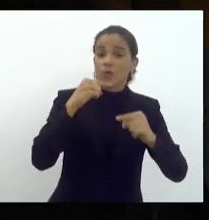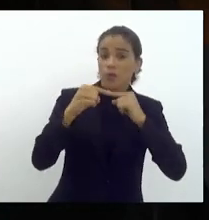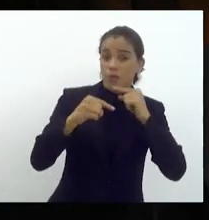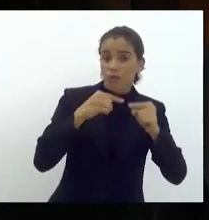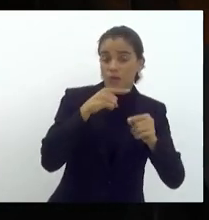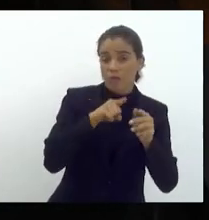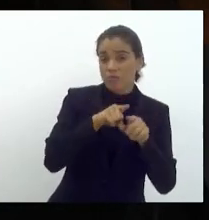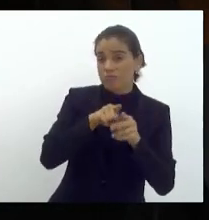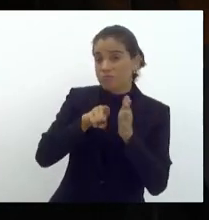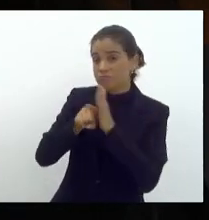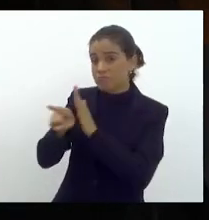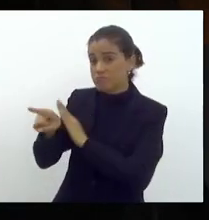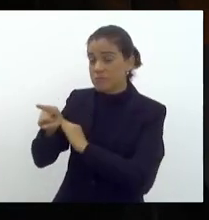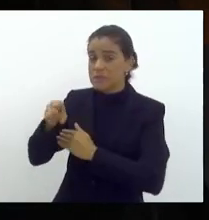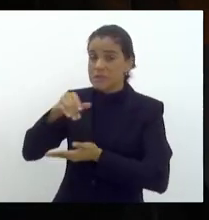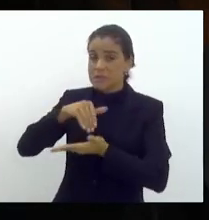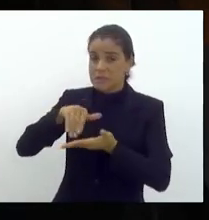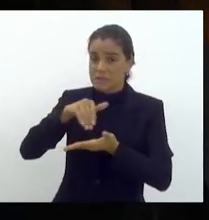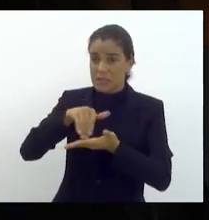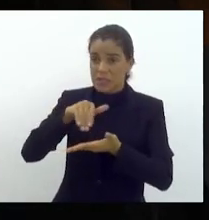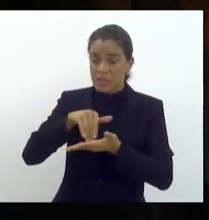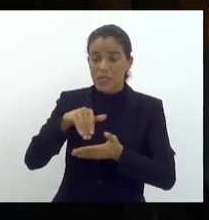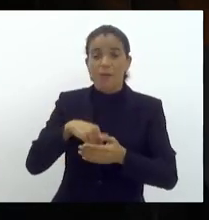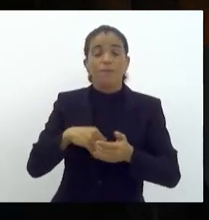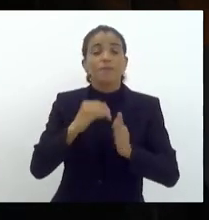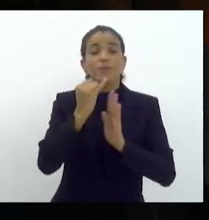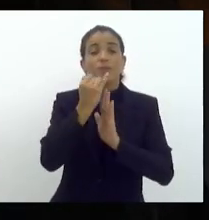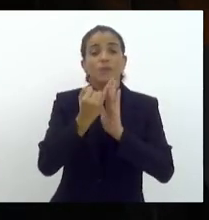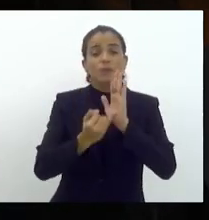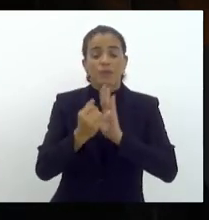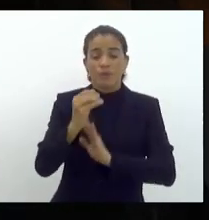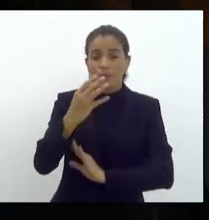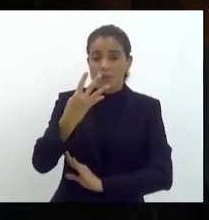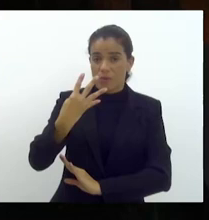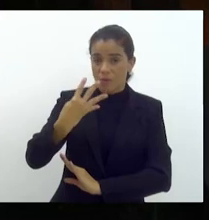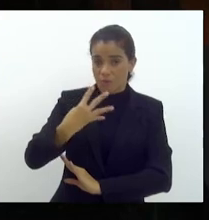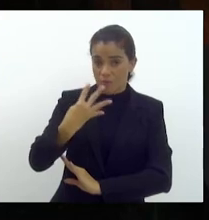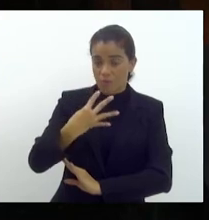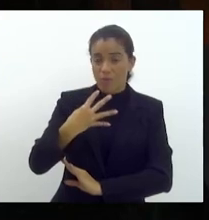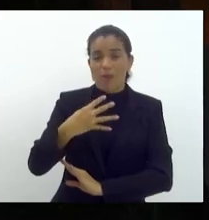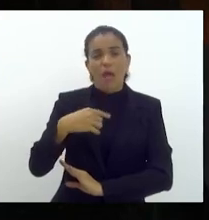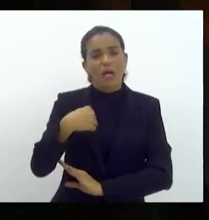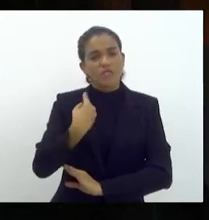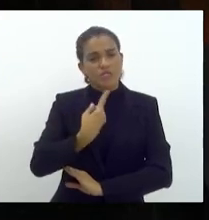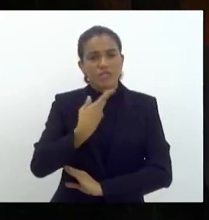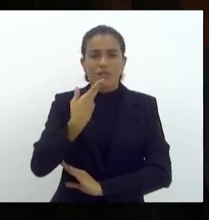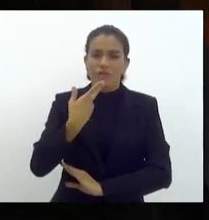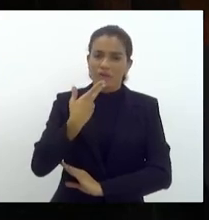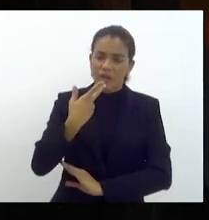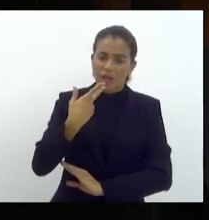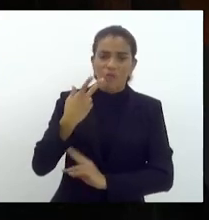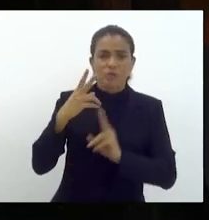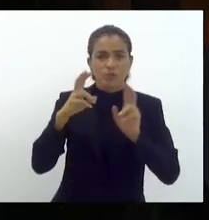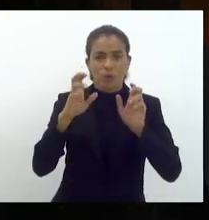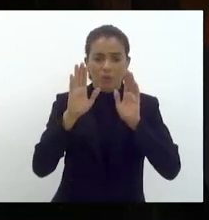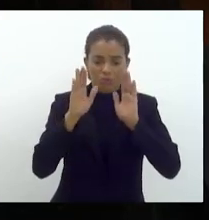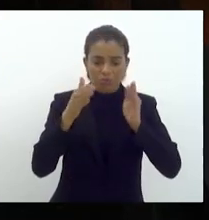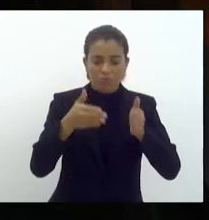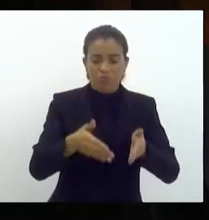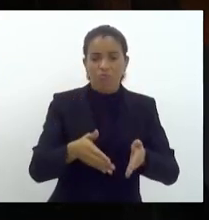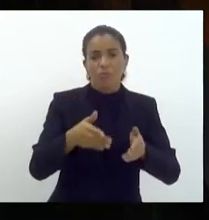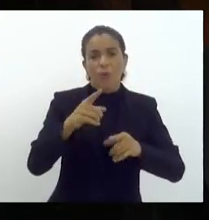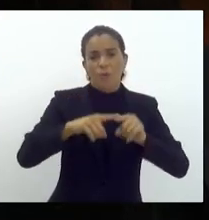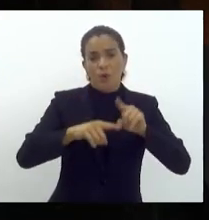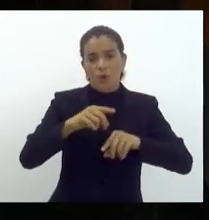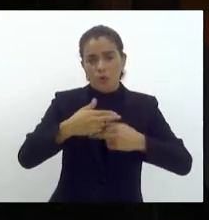ela não Inciso 4 nós estamos tratando no regime especial para farinha de trigo e produtos